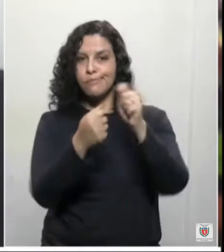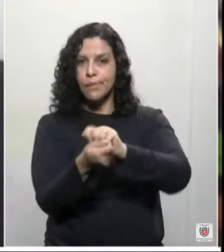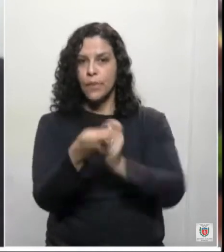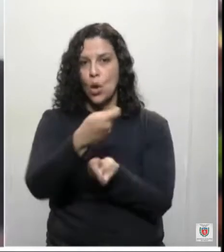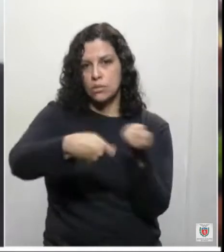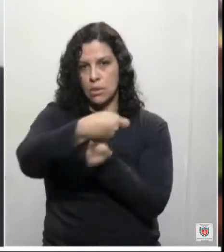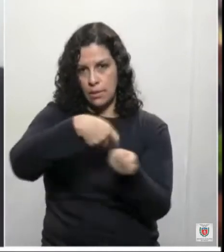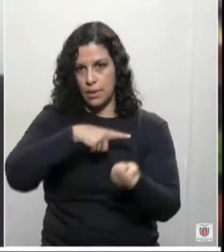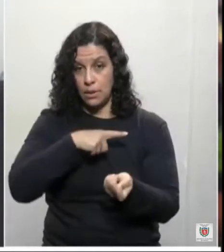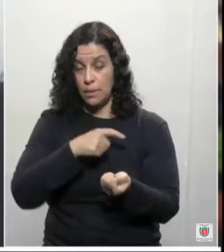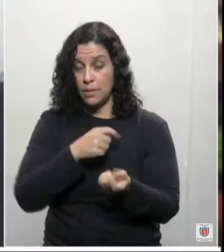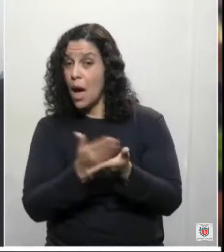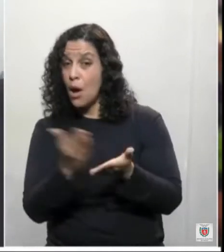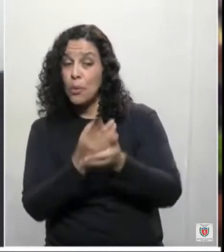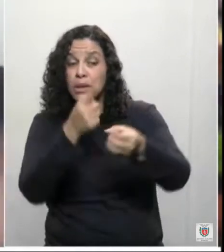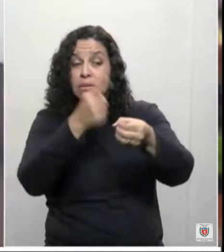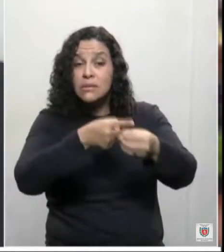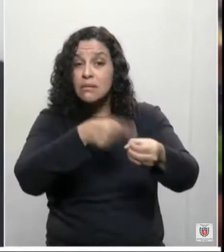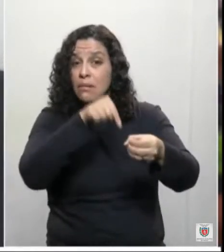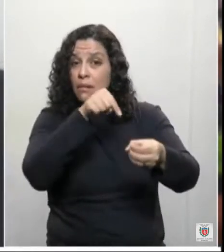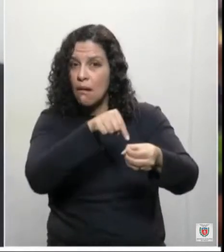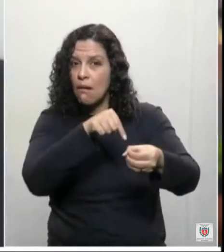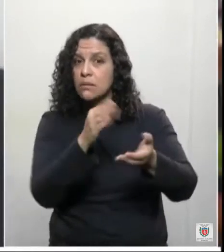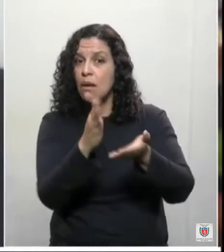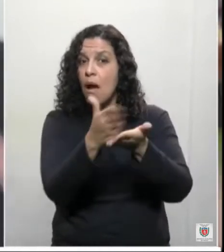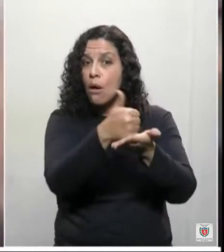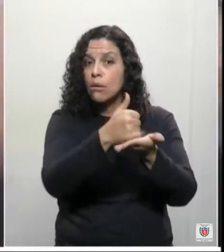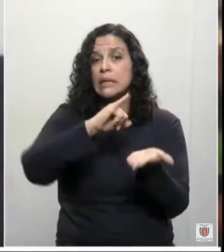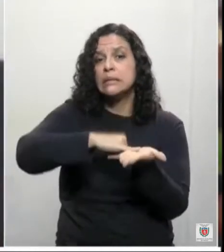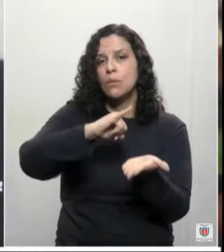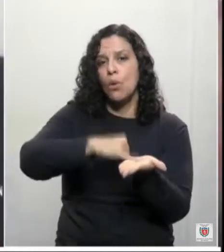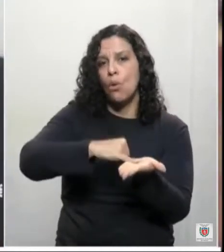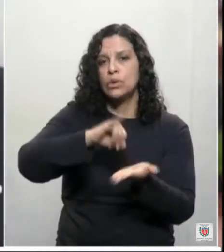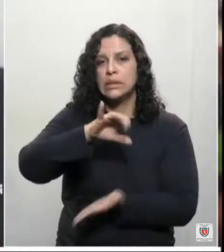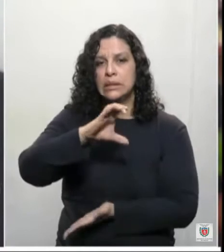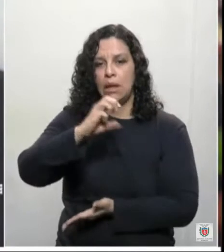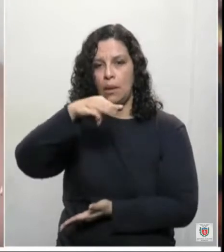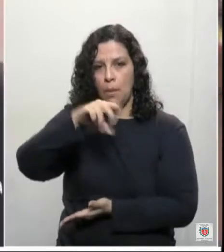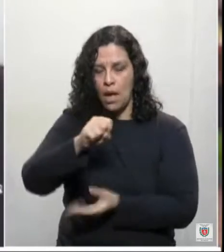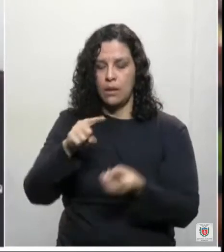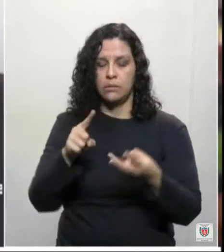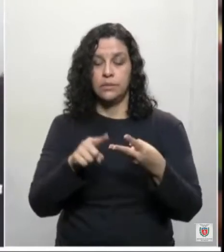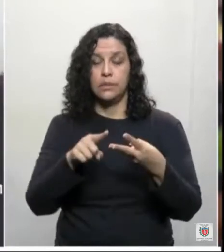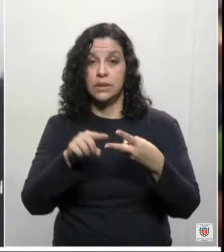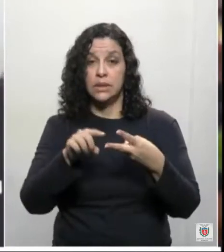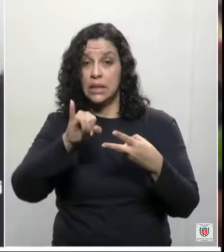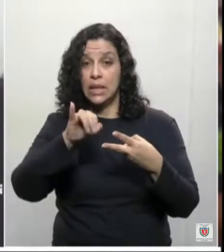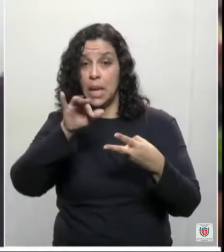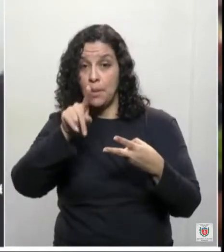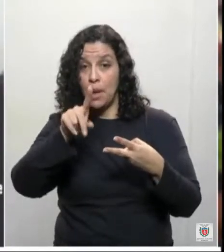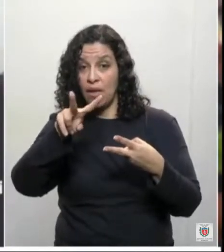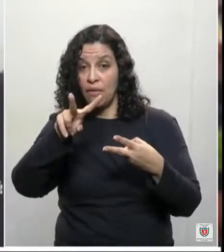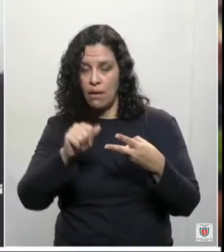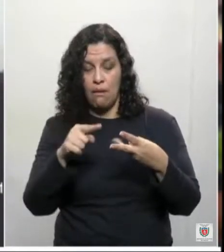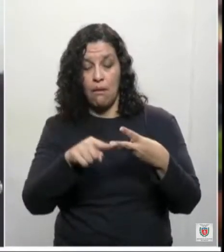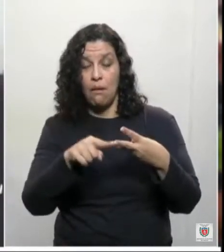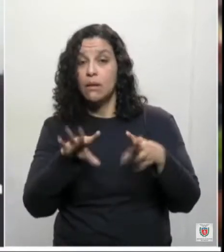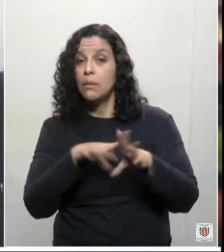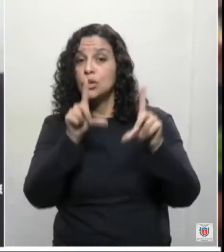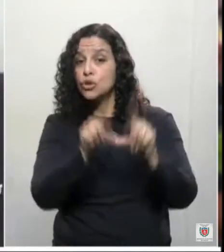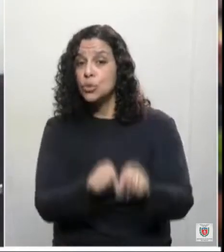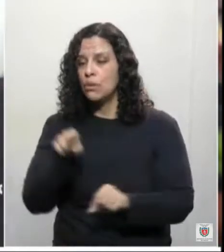porque muitos municípios levam em consideração a previsão de arrecadação do ICMS e PVA da Cefa para cima desses dados para elaborar seus